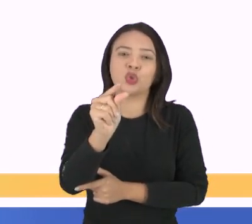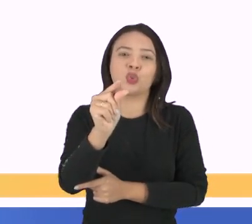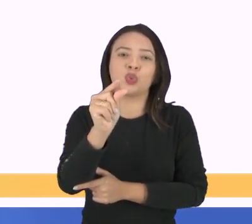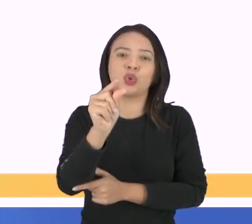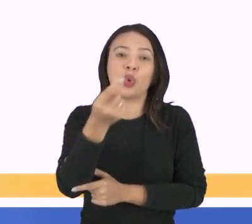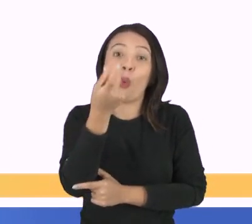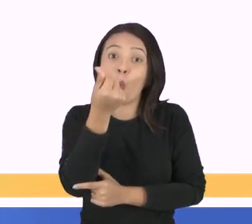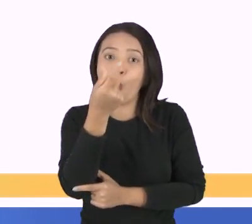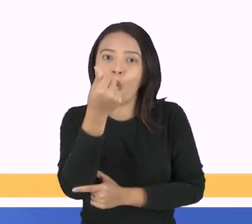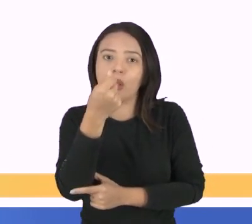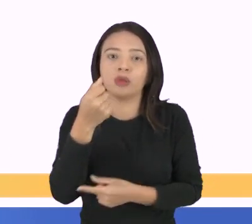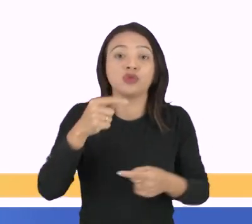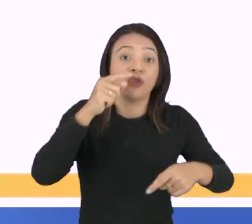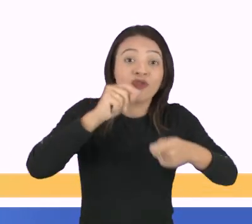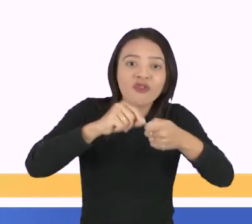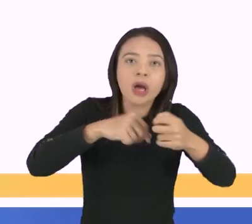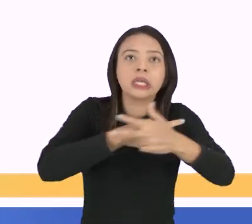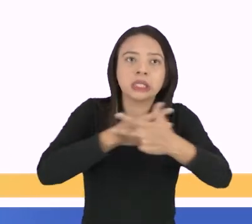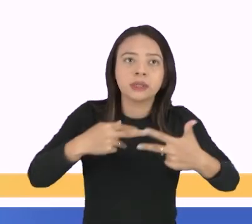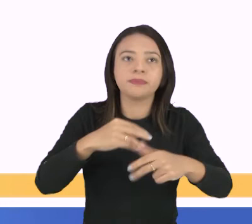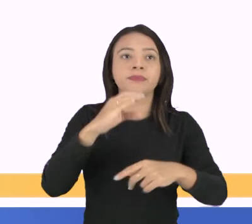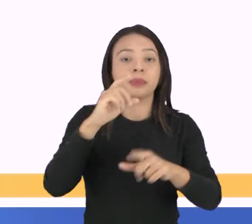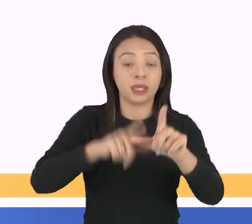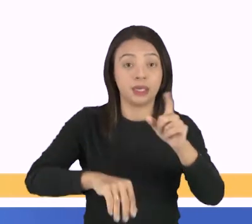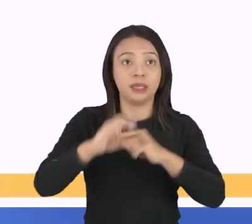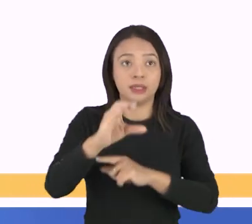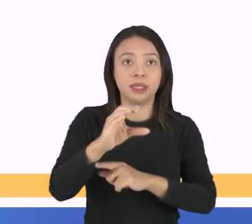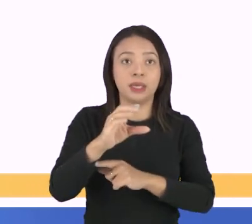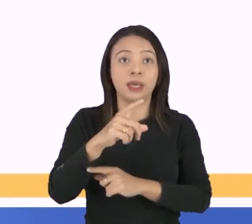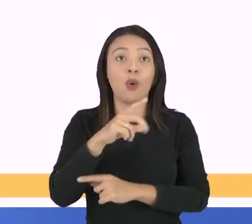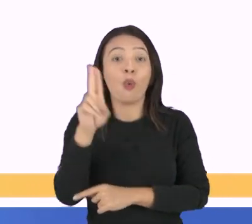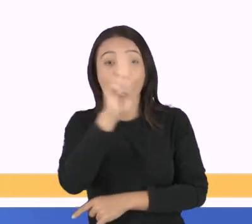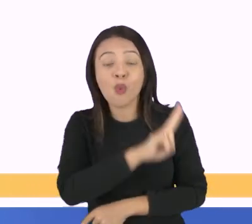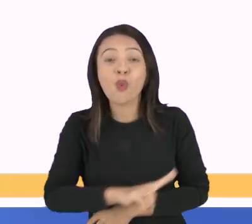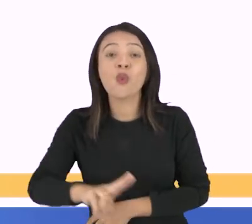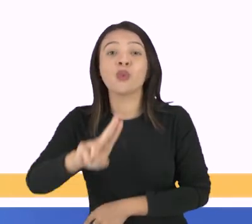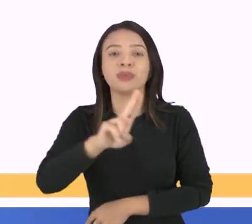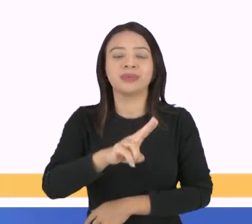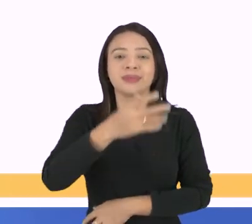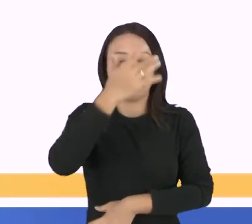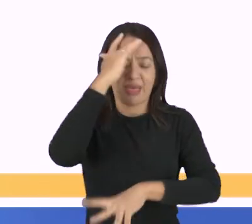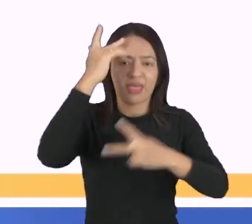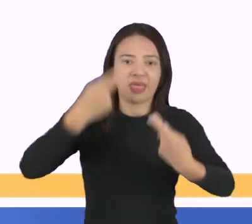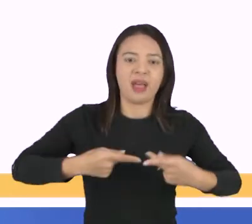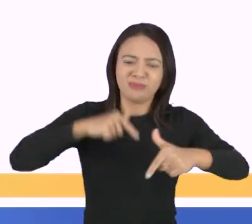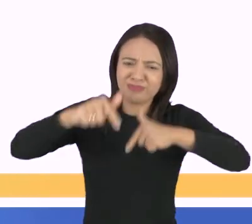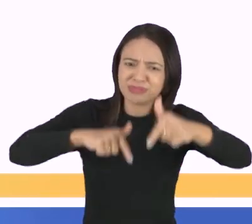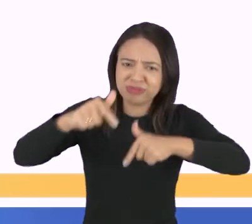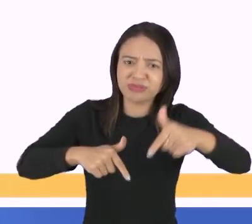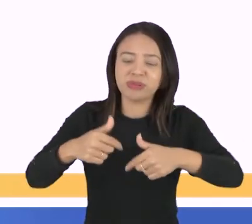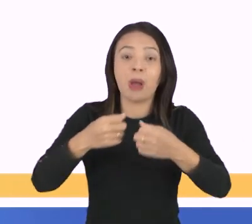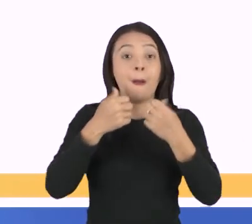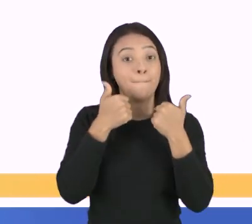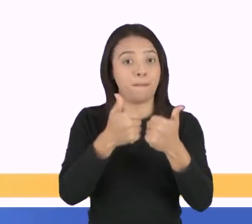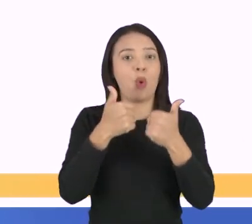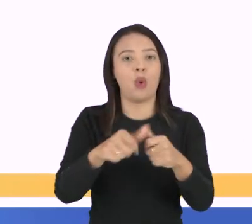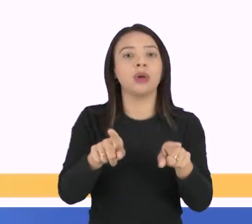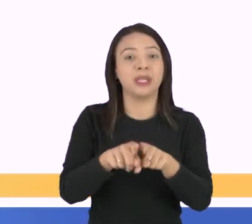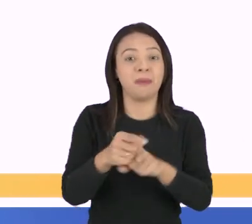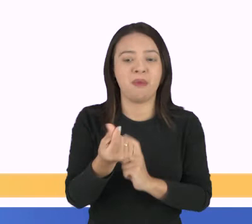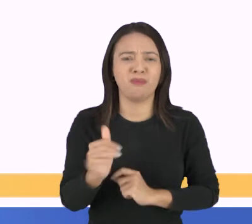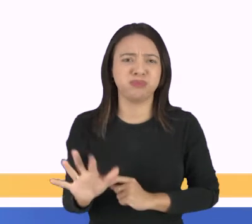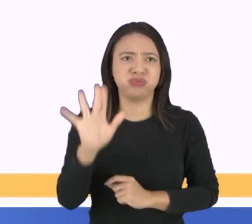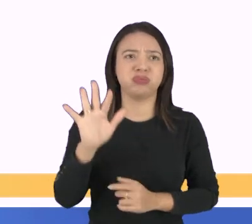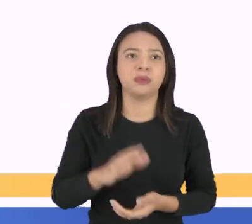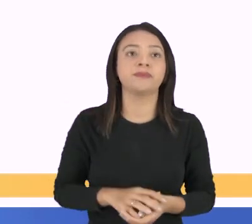produção. Letra C, emprego de mão de obra qualificada e cara. Letra D, instalação de